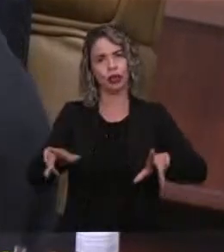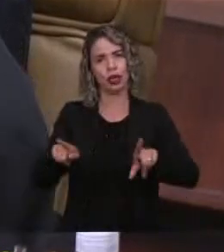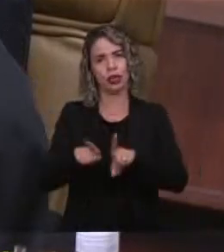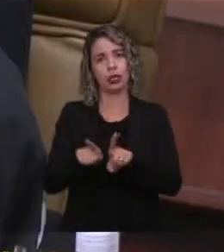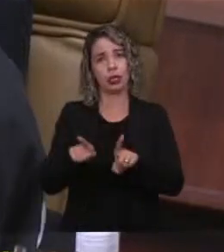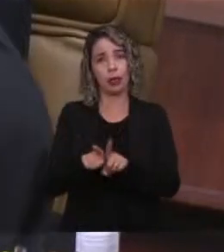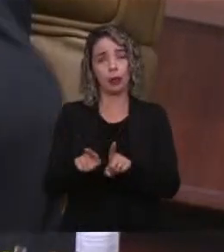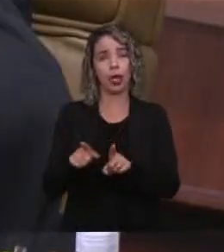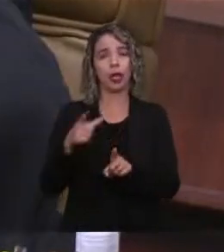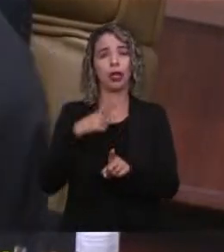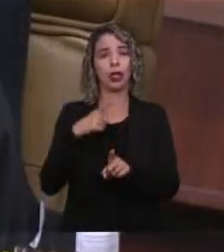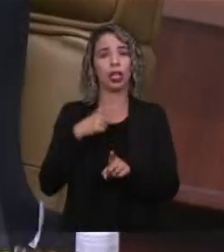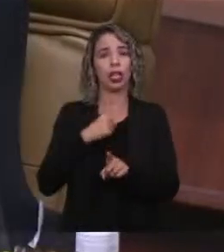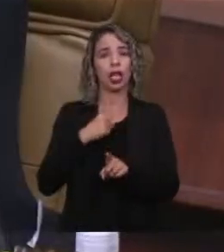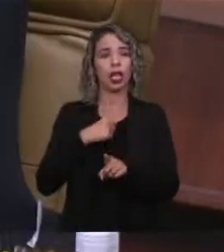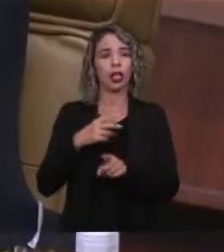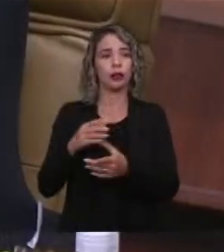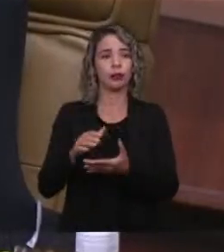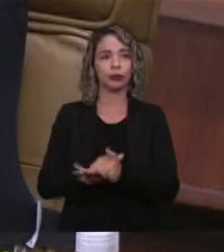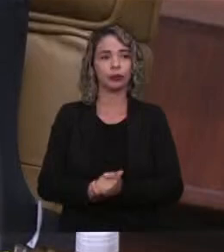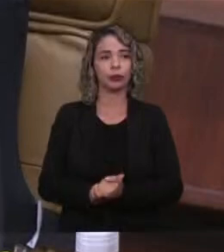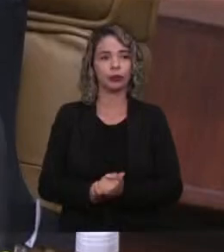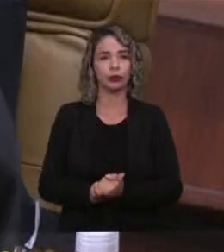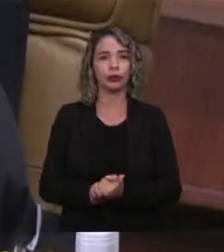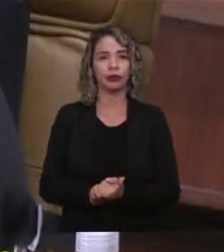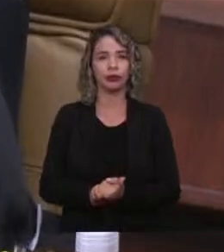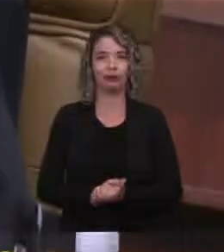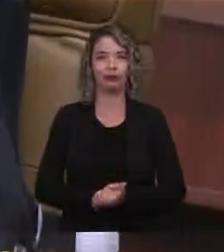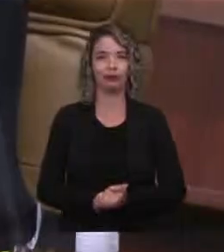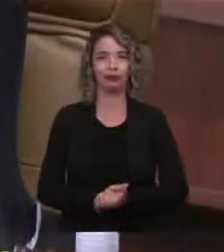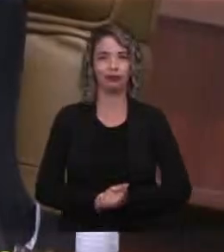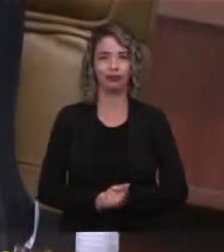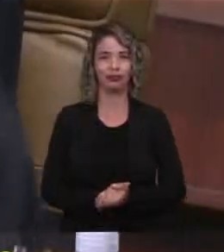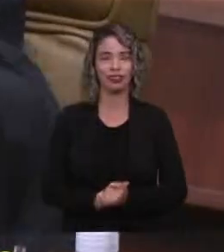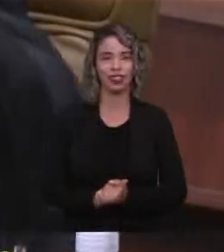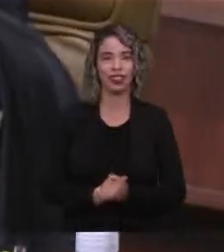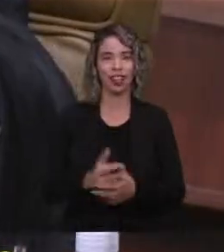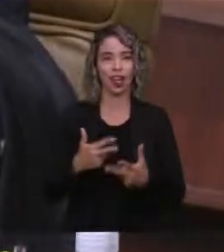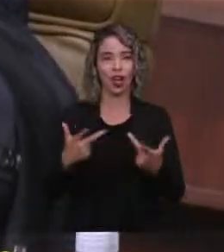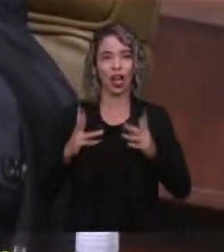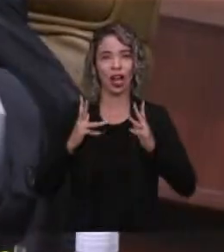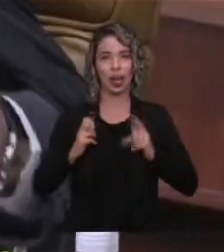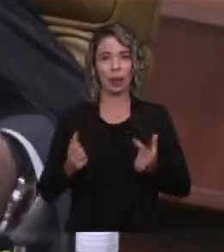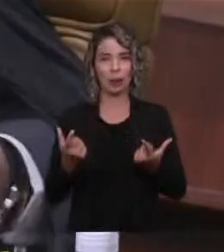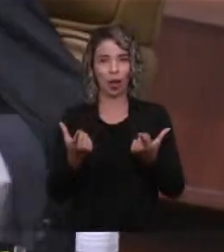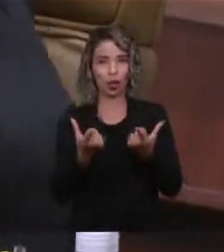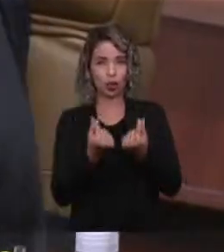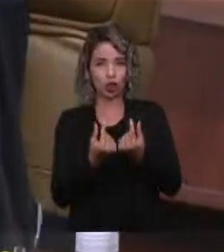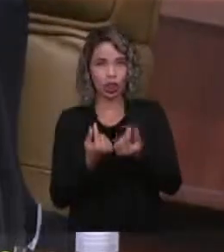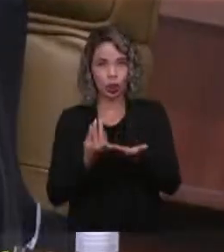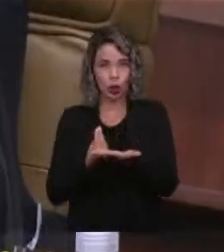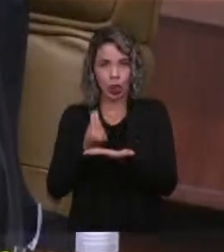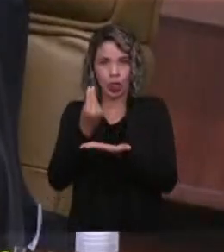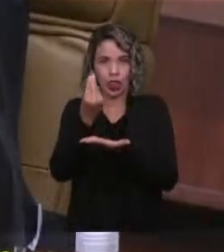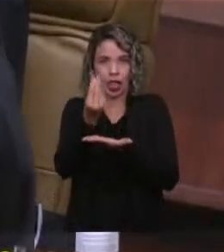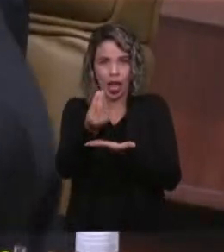de dinheiro que ocorreram, razão pela qual,